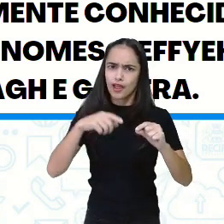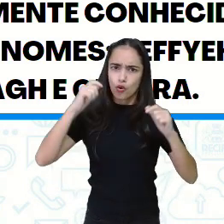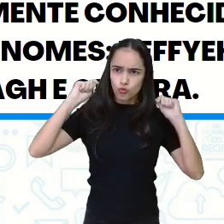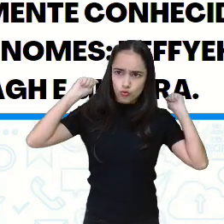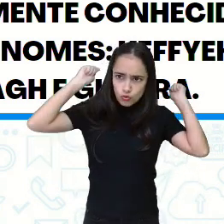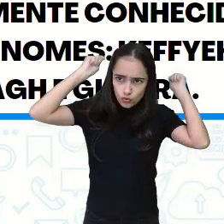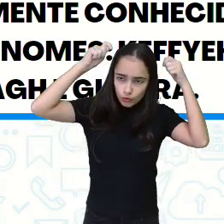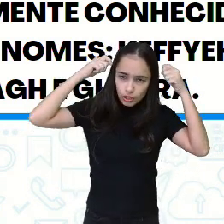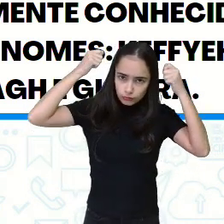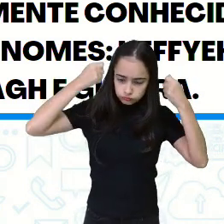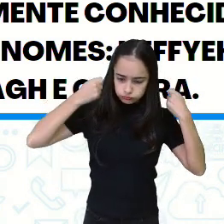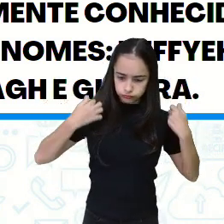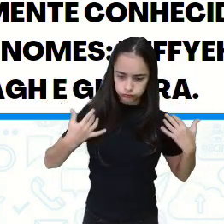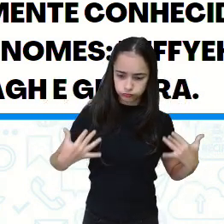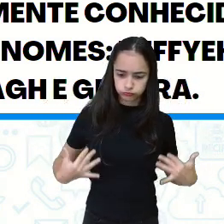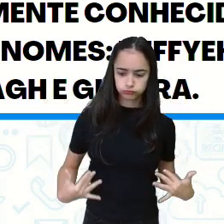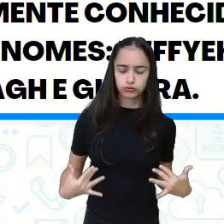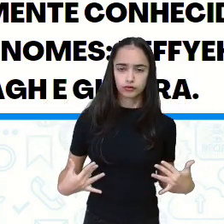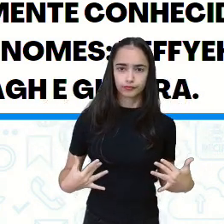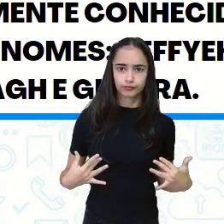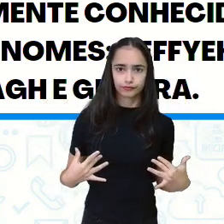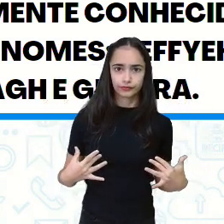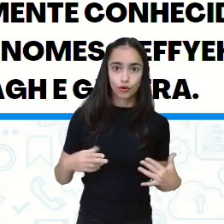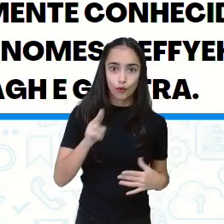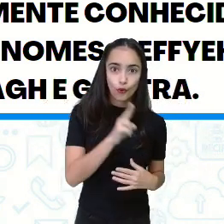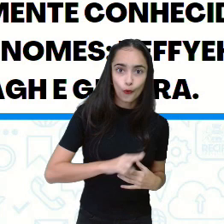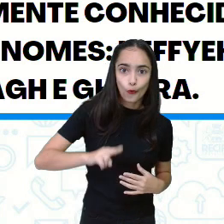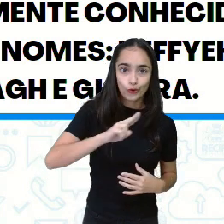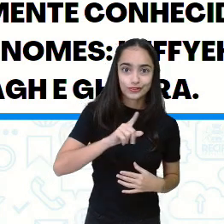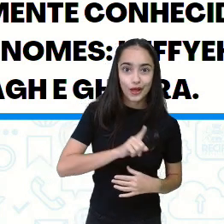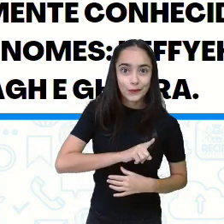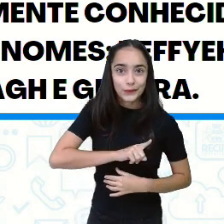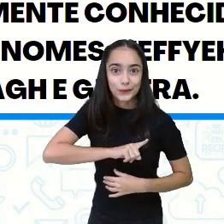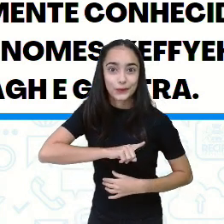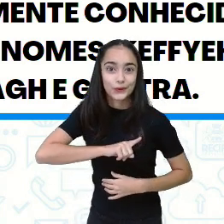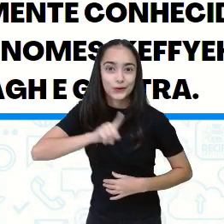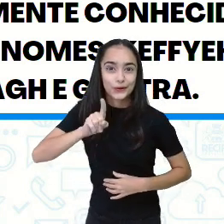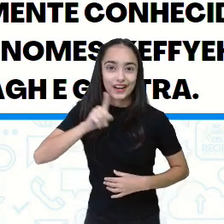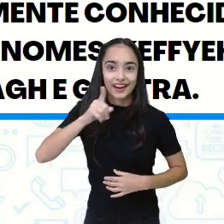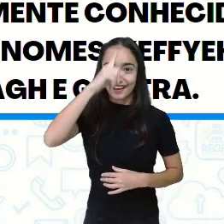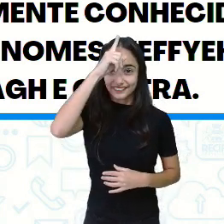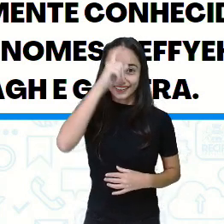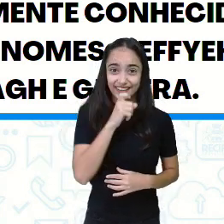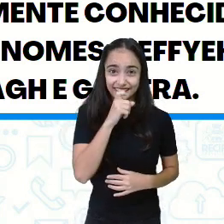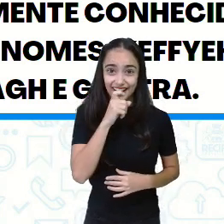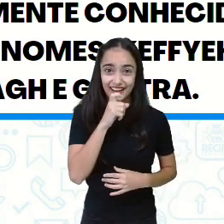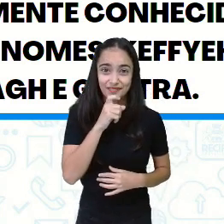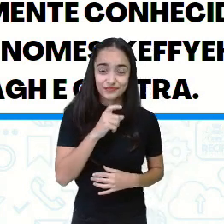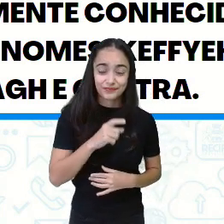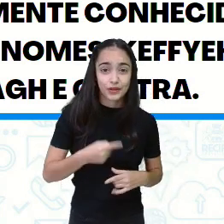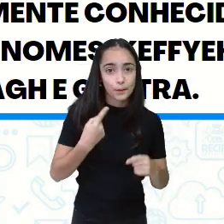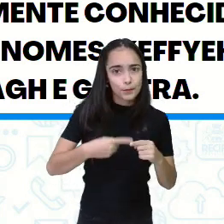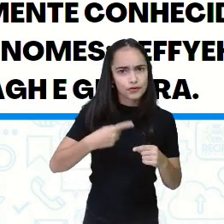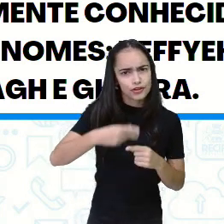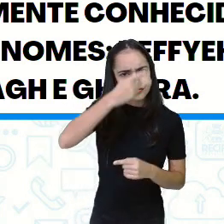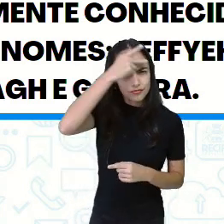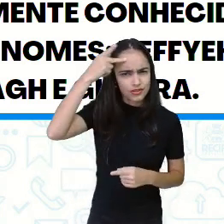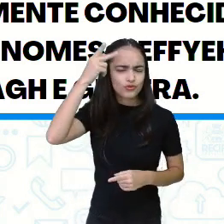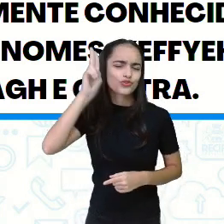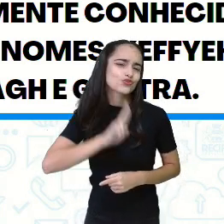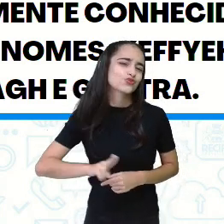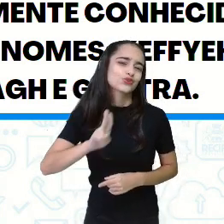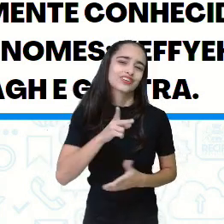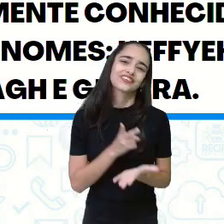lenço usado na cabeça das pessoas do mundo árabe, não é? Porque as pessoas que vivem lá no Oriente Médio usam esse lenço